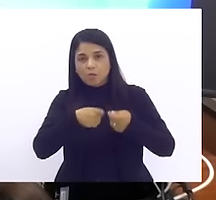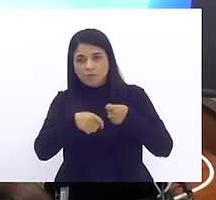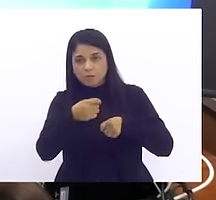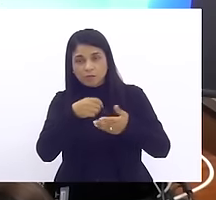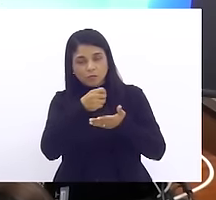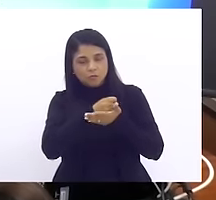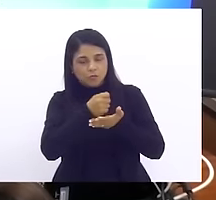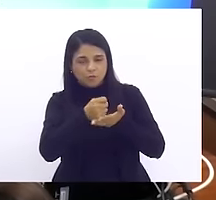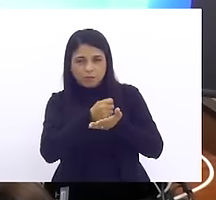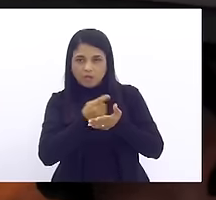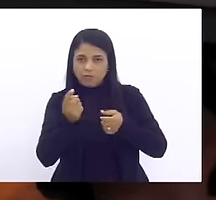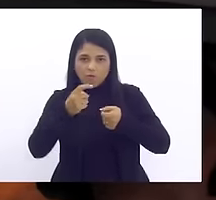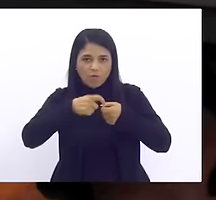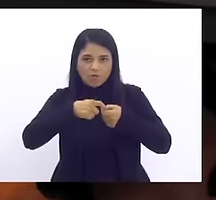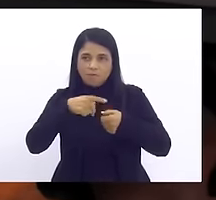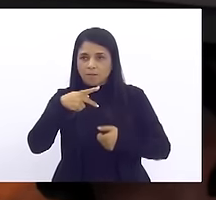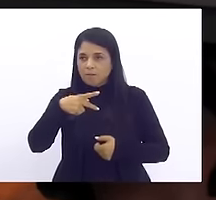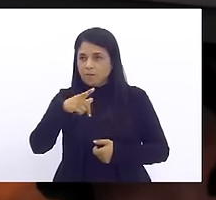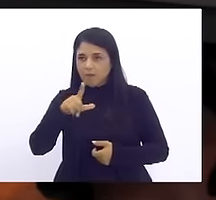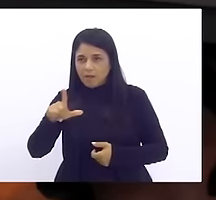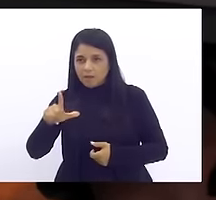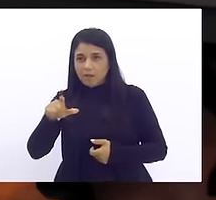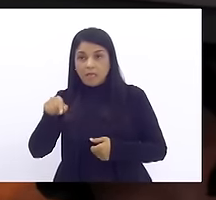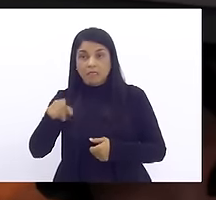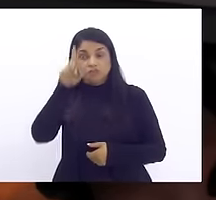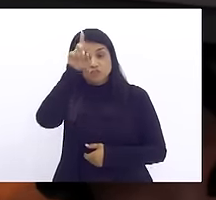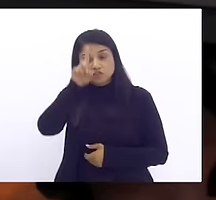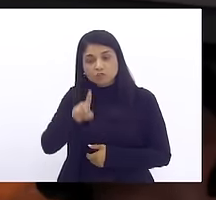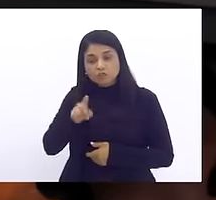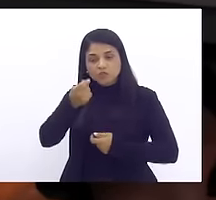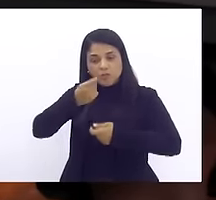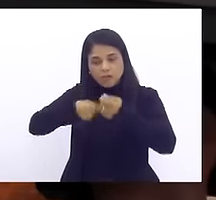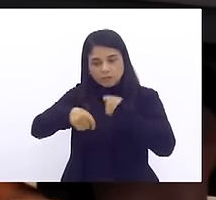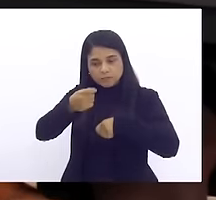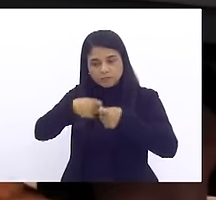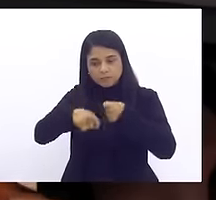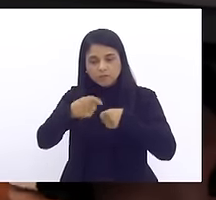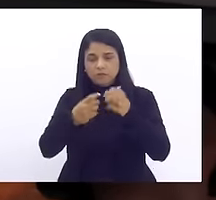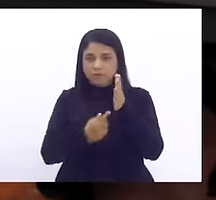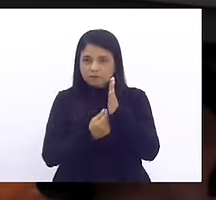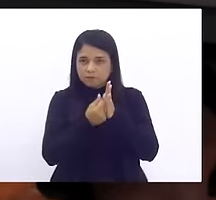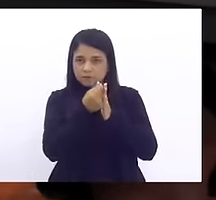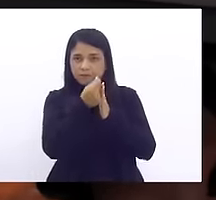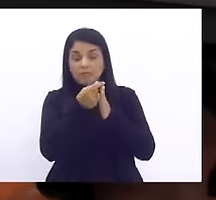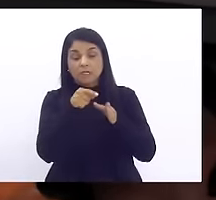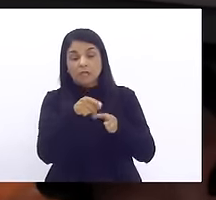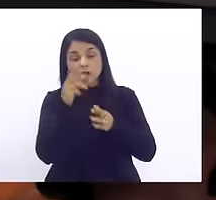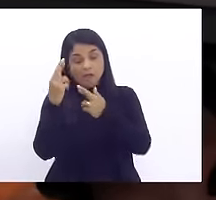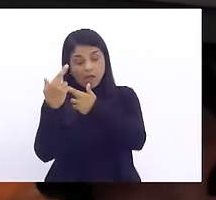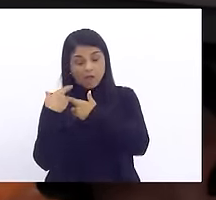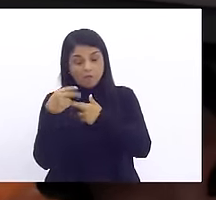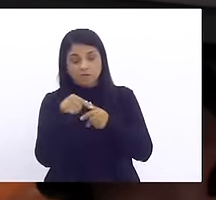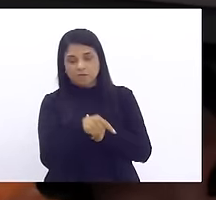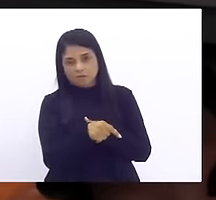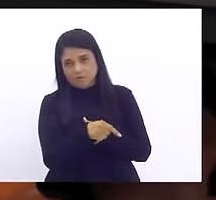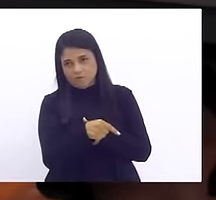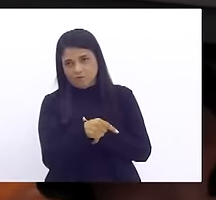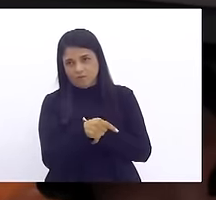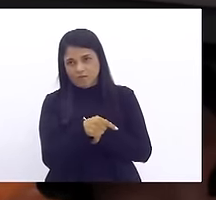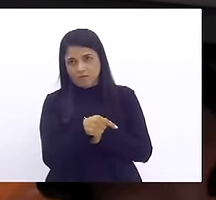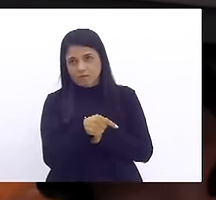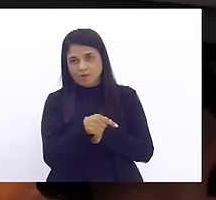contrato com a pele isso é uma prerrogativa da diretoria administrativa Econômica financeira que fica subordinado a